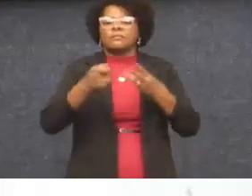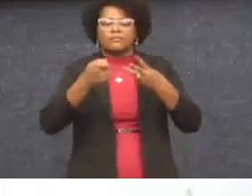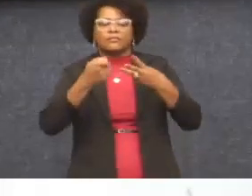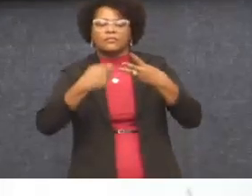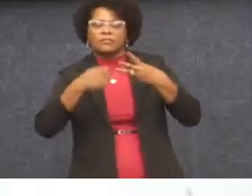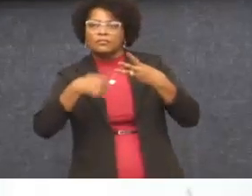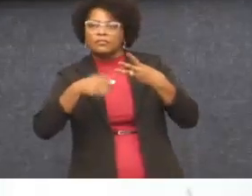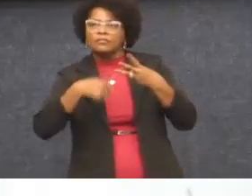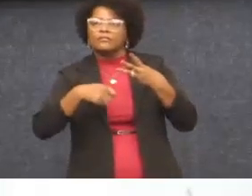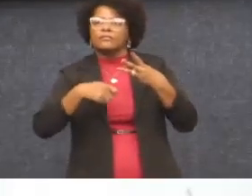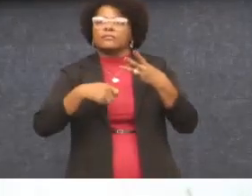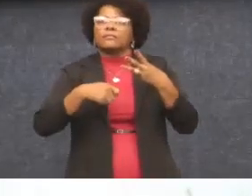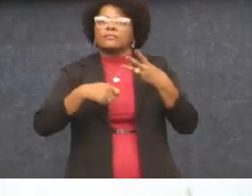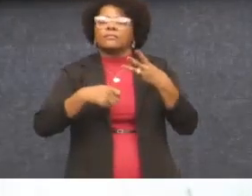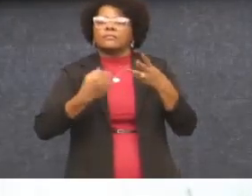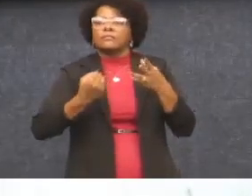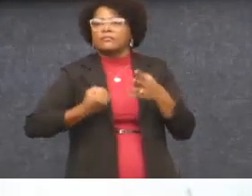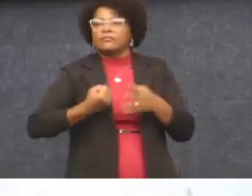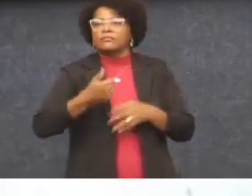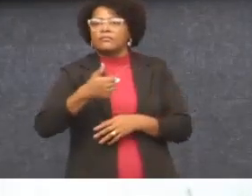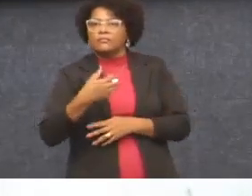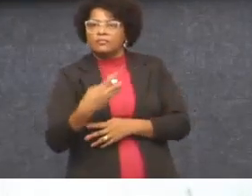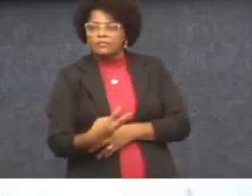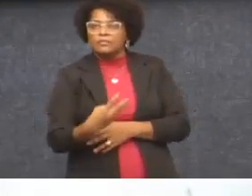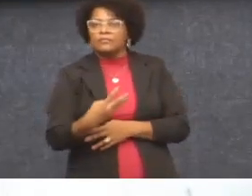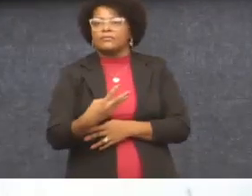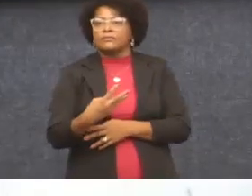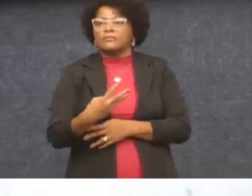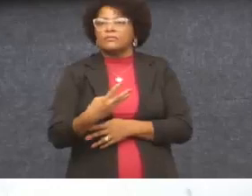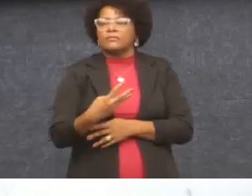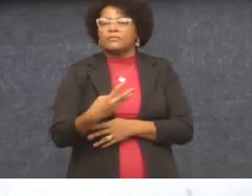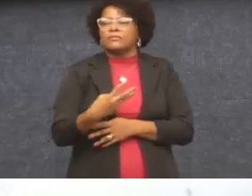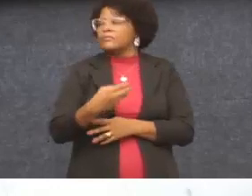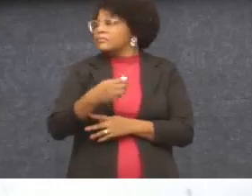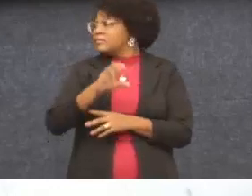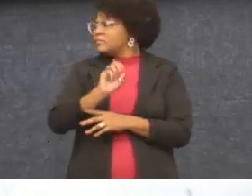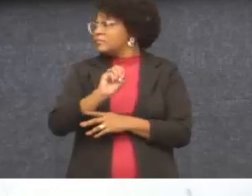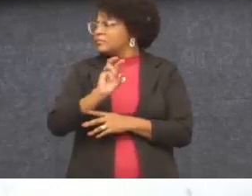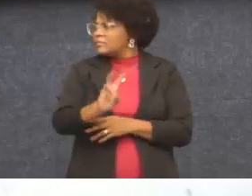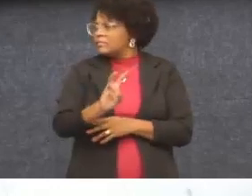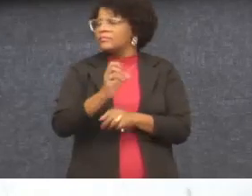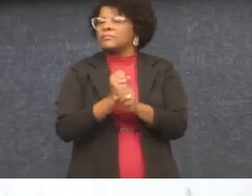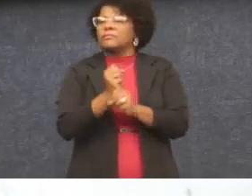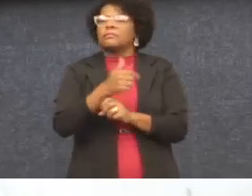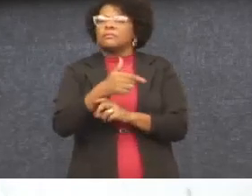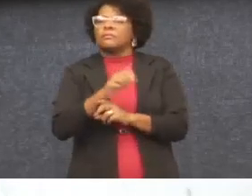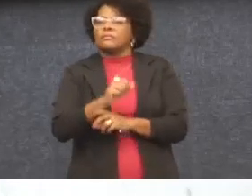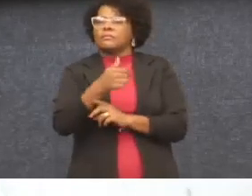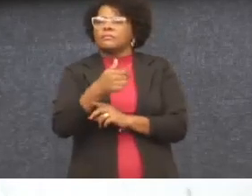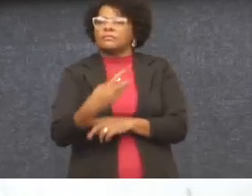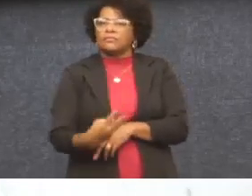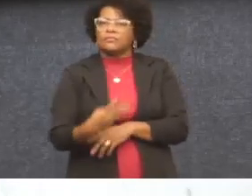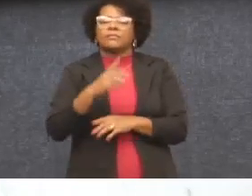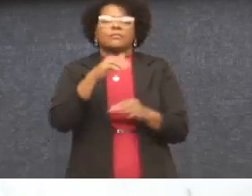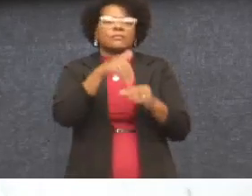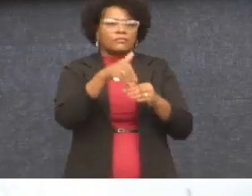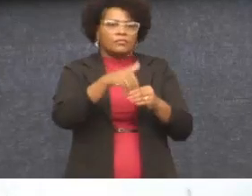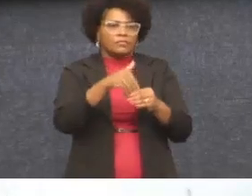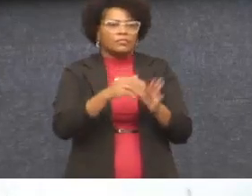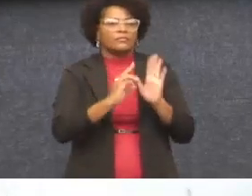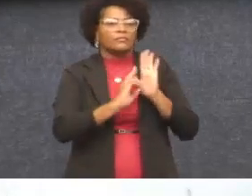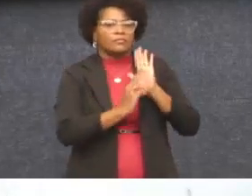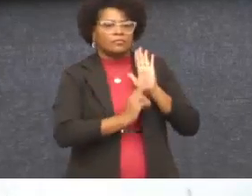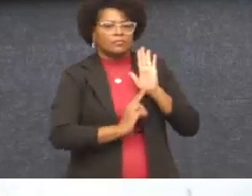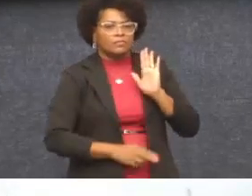13, de 15 de 5 de 2023, quórum, maioria dos membros da Câmara para rejeitar o veto, votação nominal, pareceres